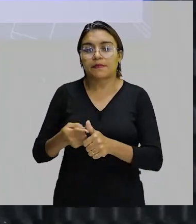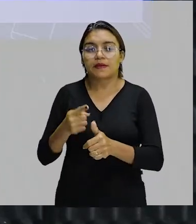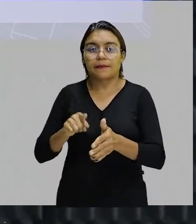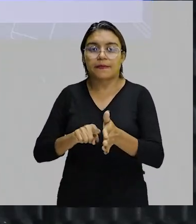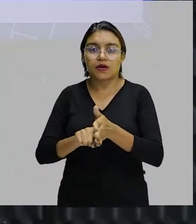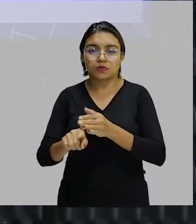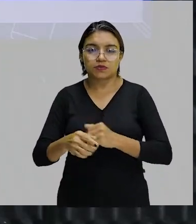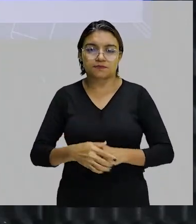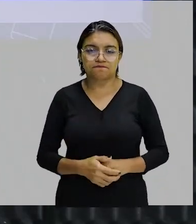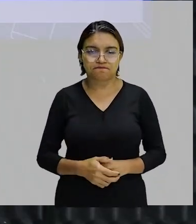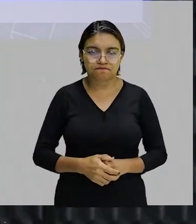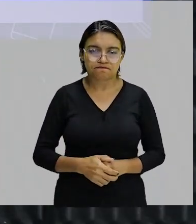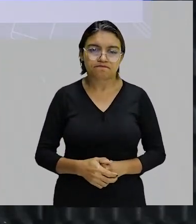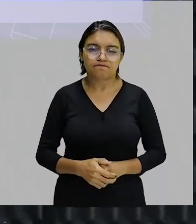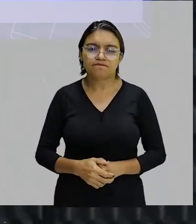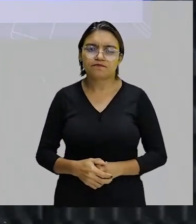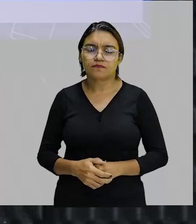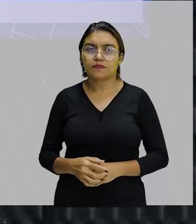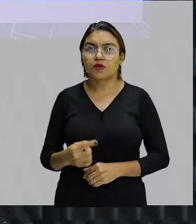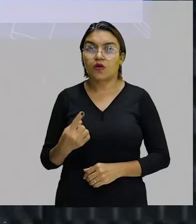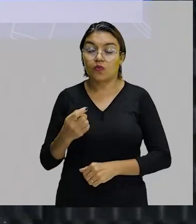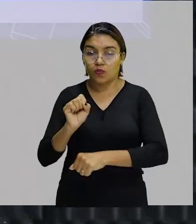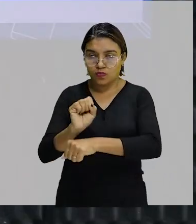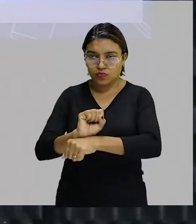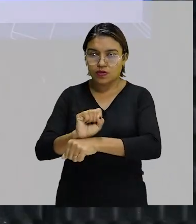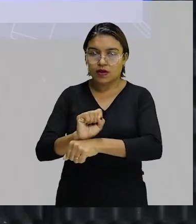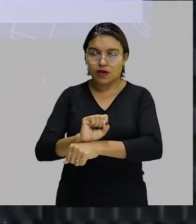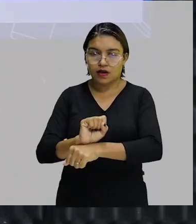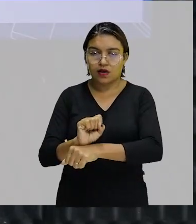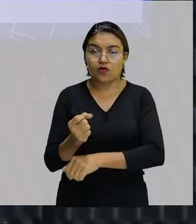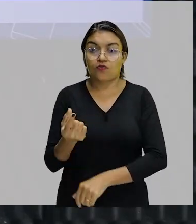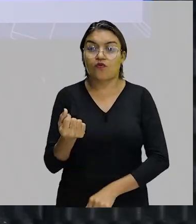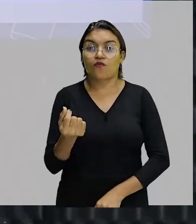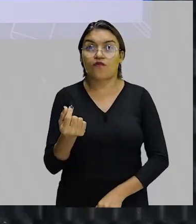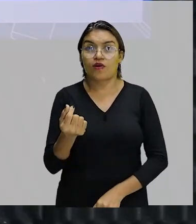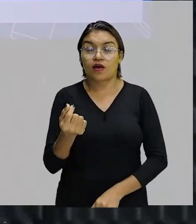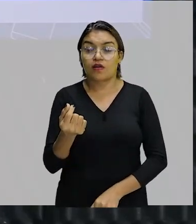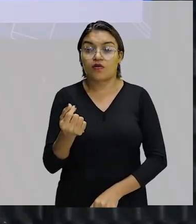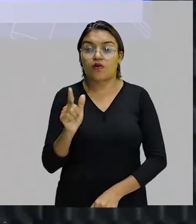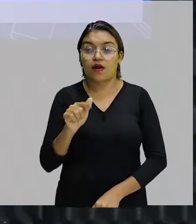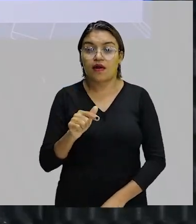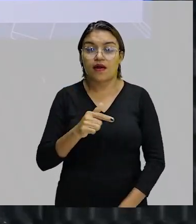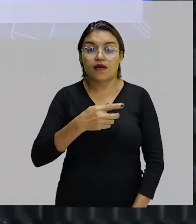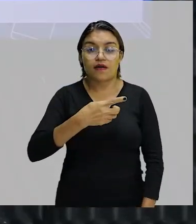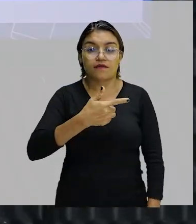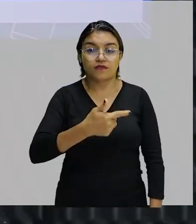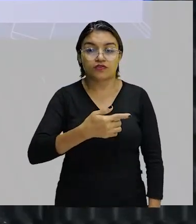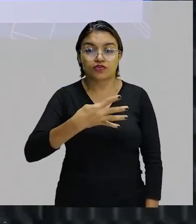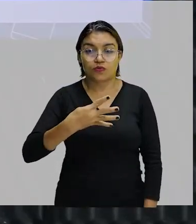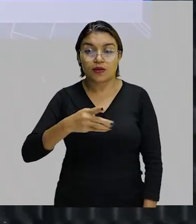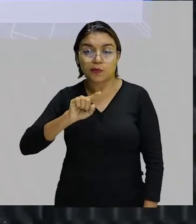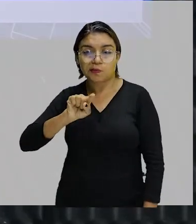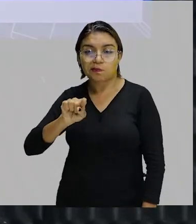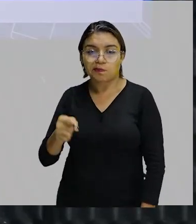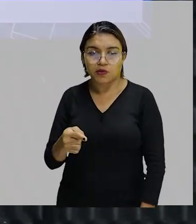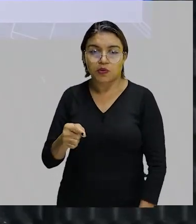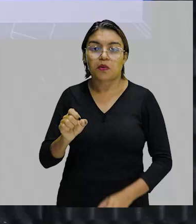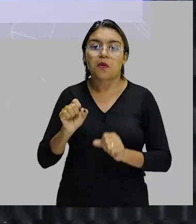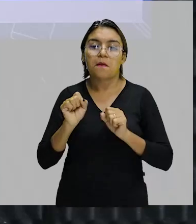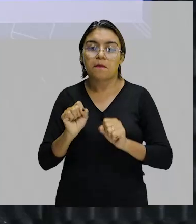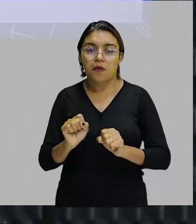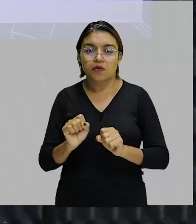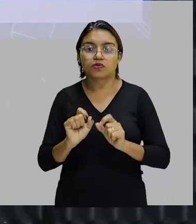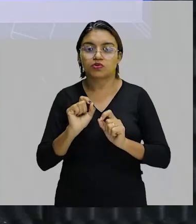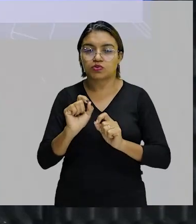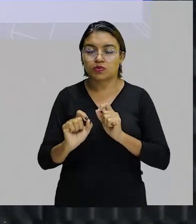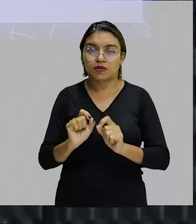enunciado diz o seguinte: um carro cujo preço à vista é de R$ 24.000 pode ser